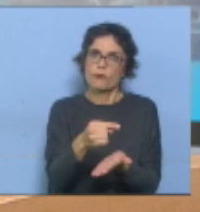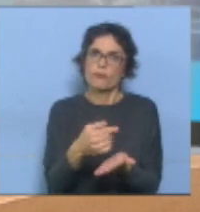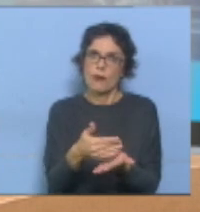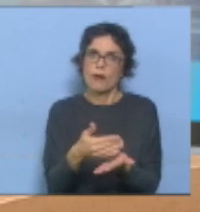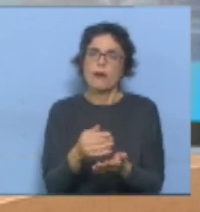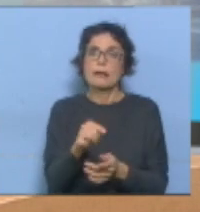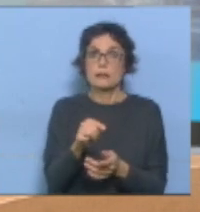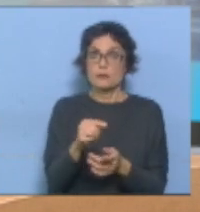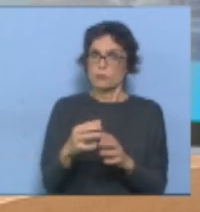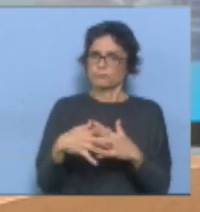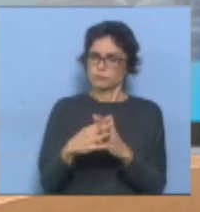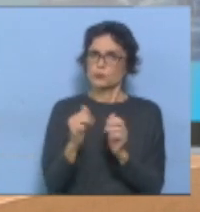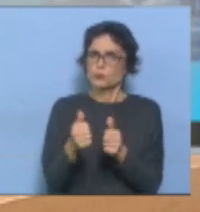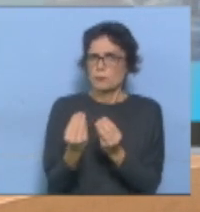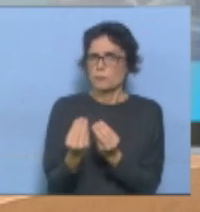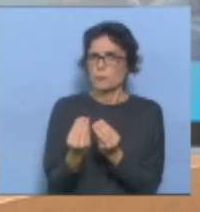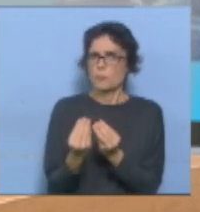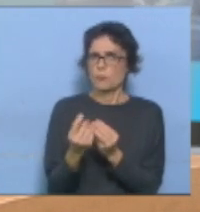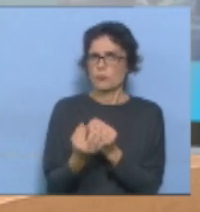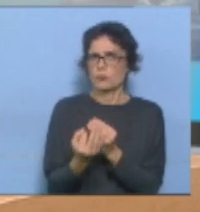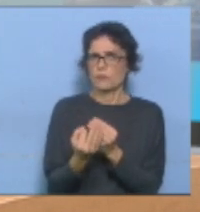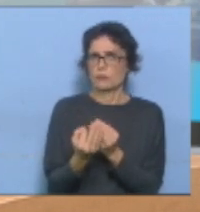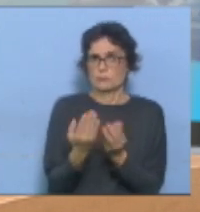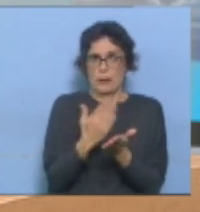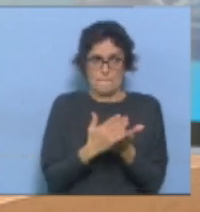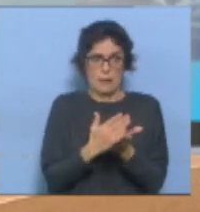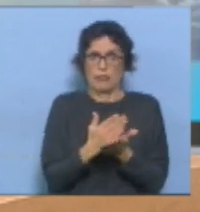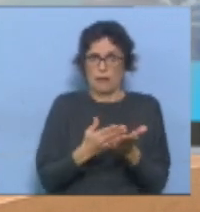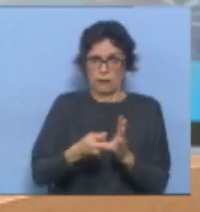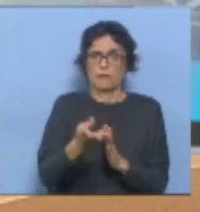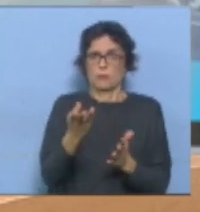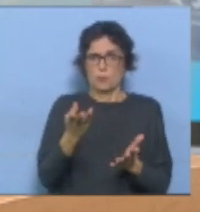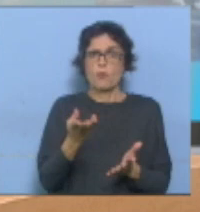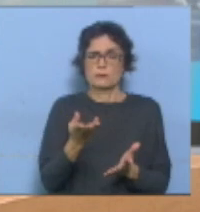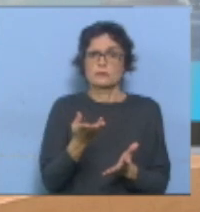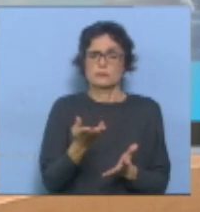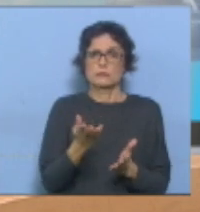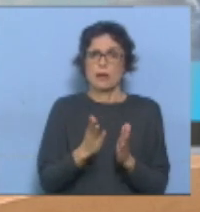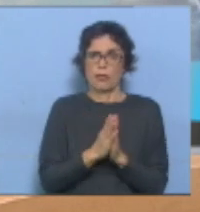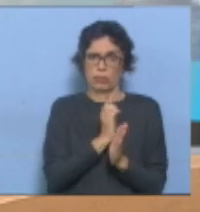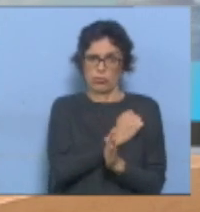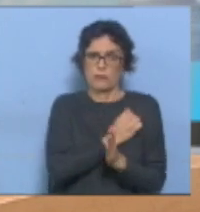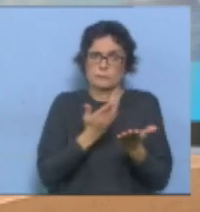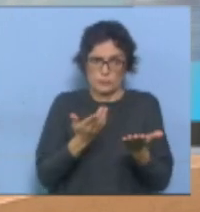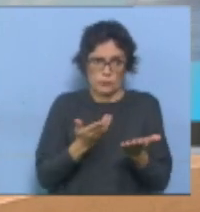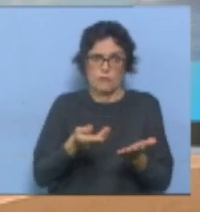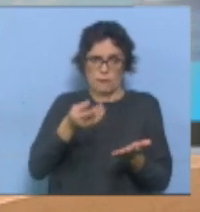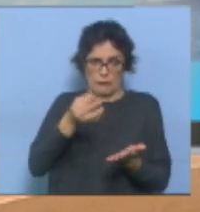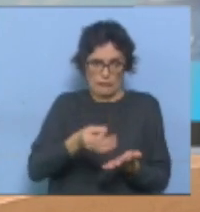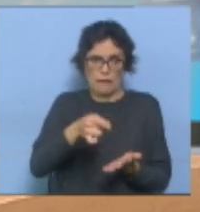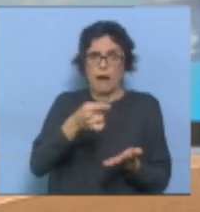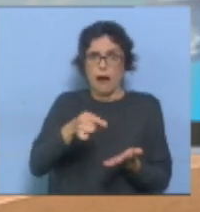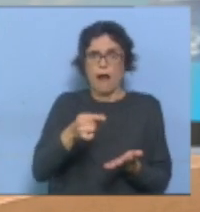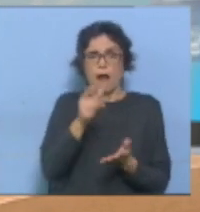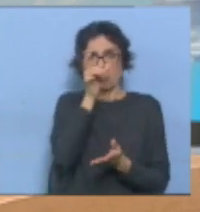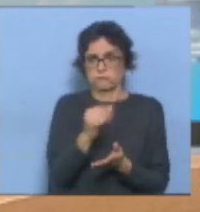estrutura. Metade das paróquias estarem servidas com um sítio, uma instituição que sabe cuidar de pessoas